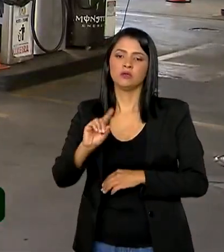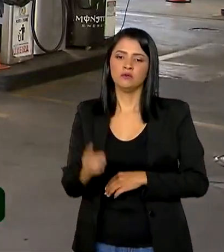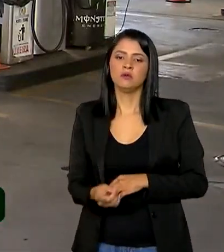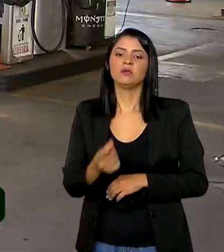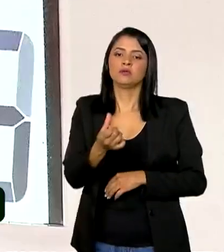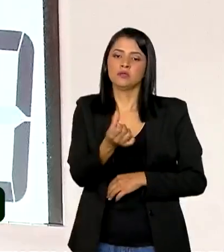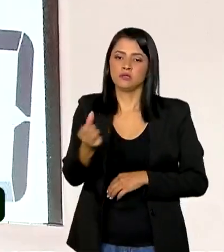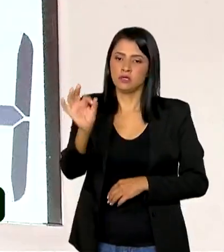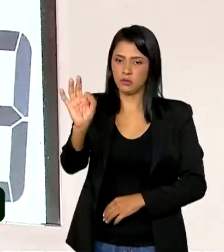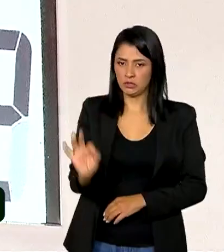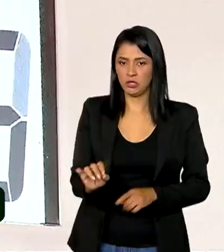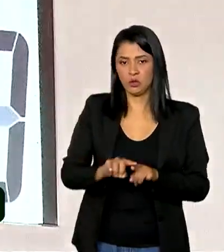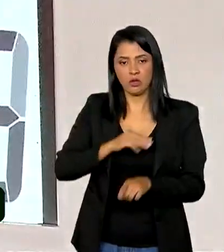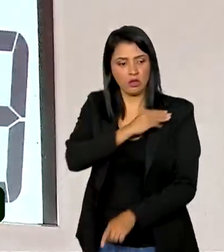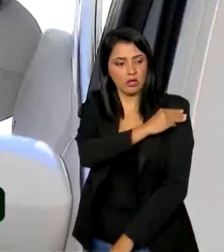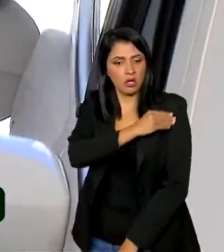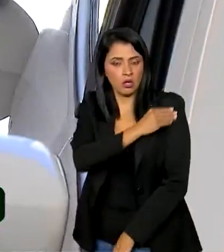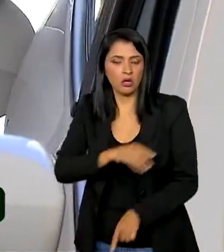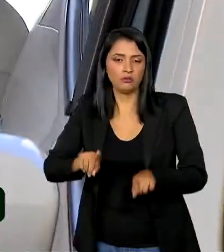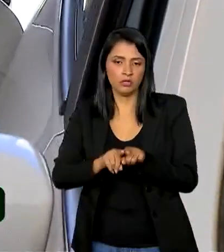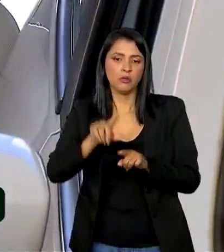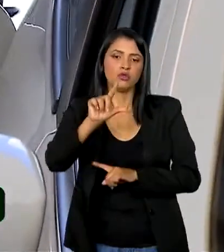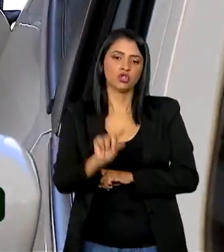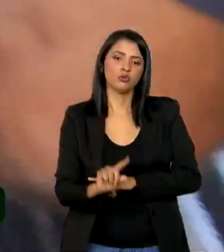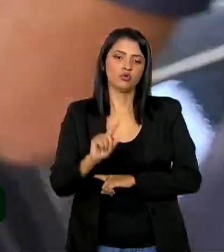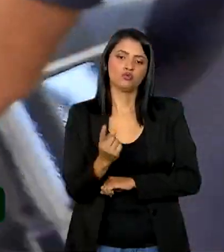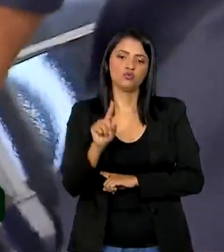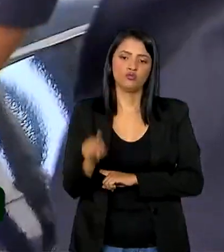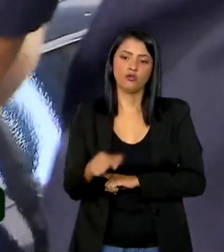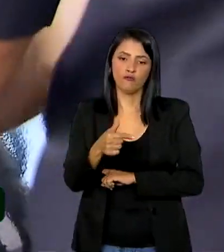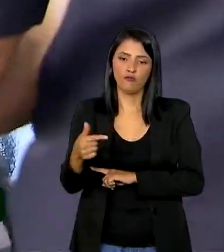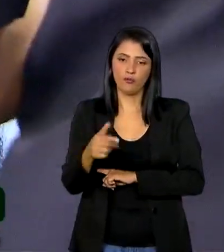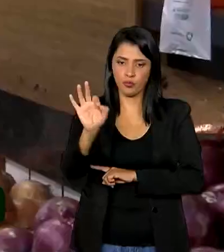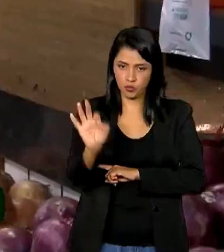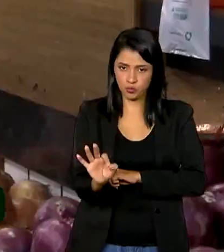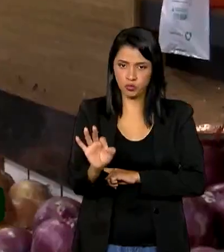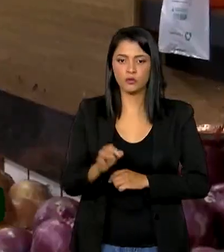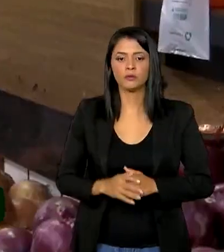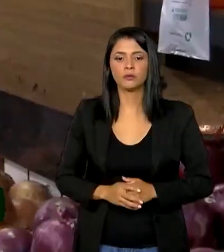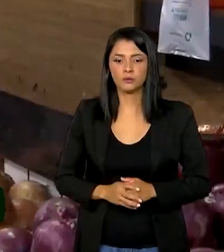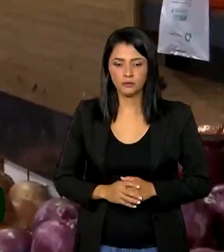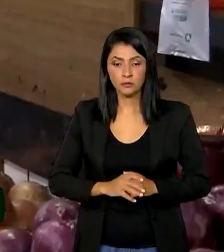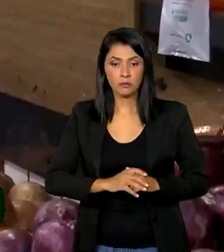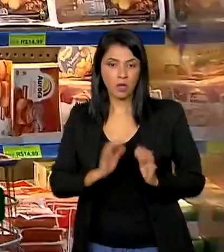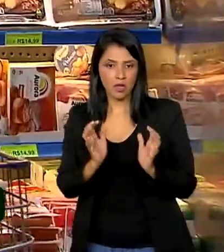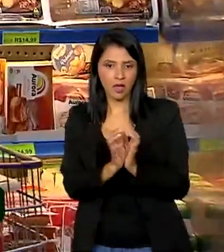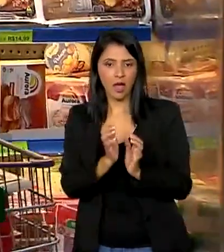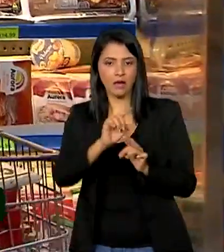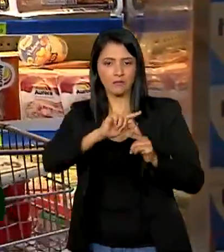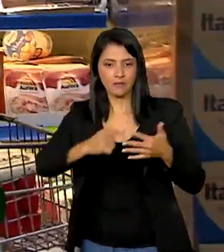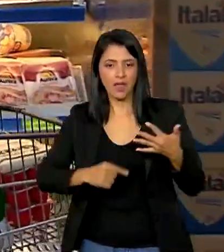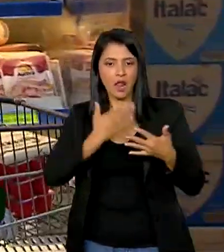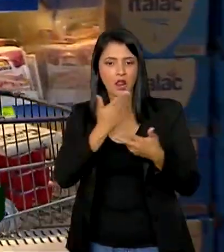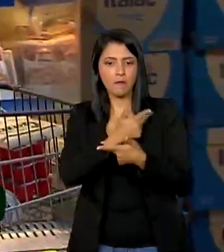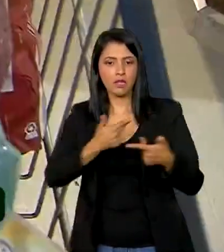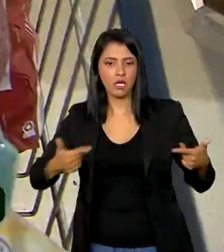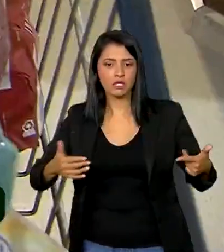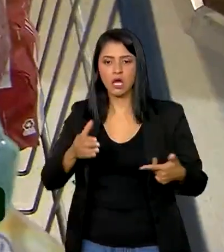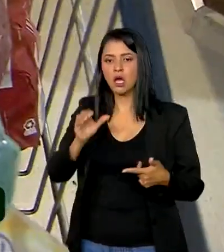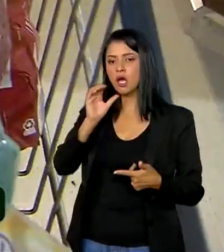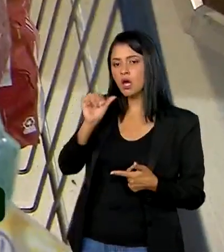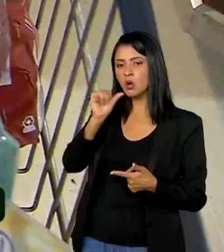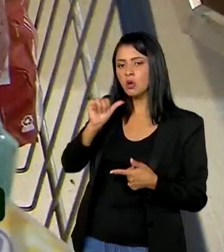e bebidas contribuíram para a queda no índice. O IPCA 15, inflação medida até a metade de cada